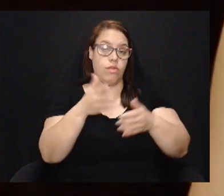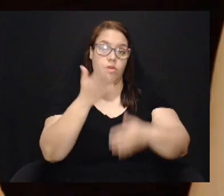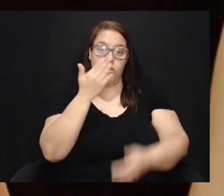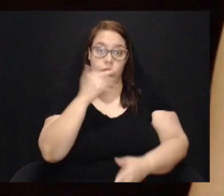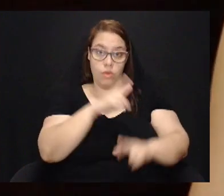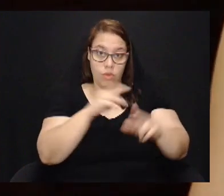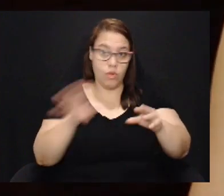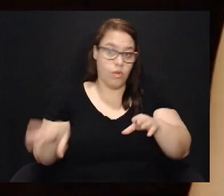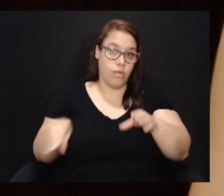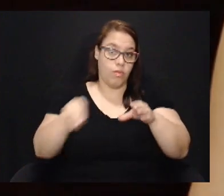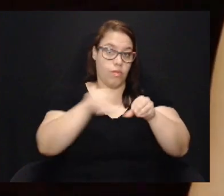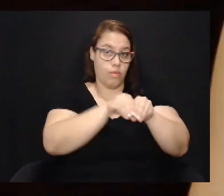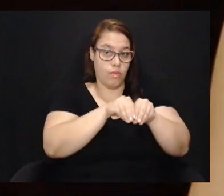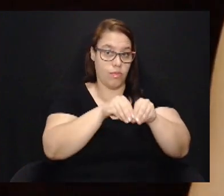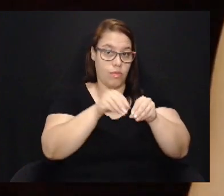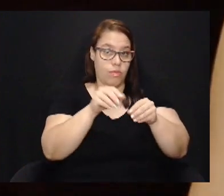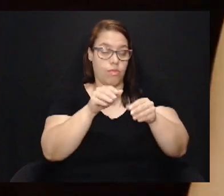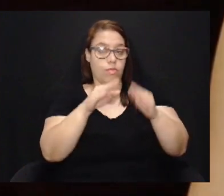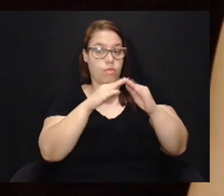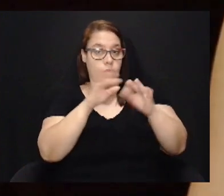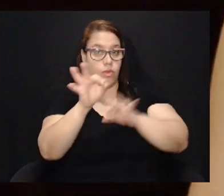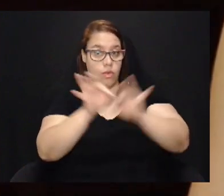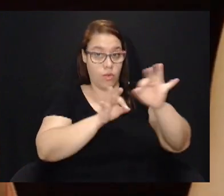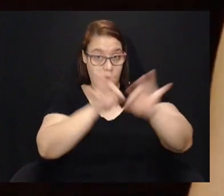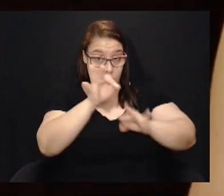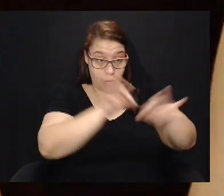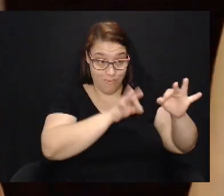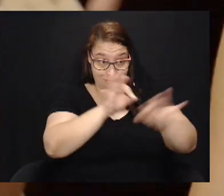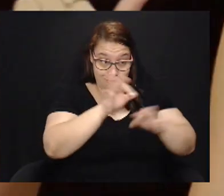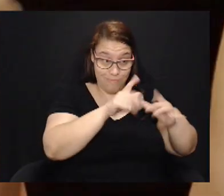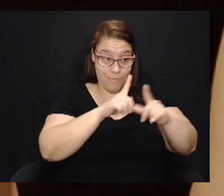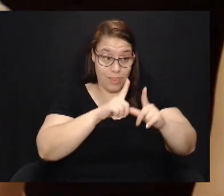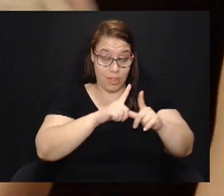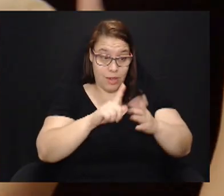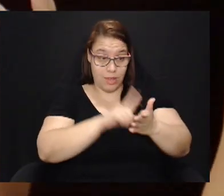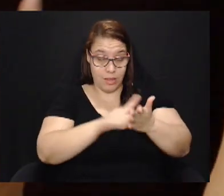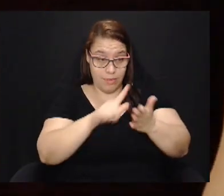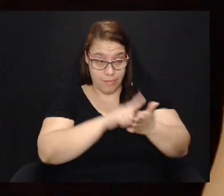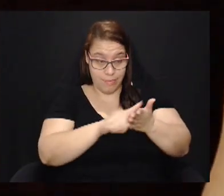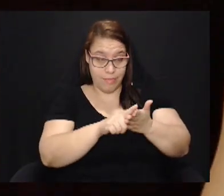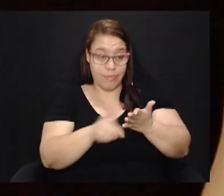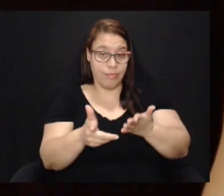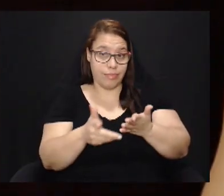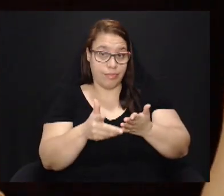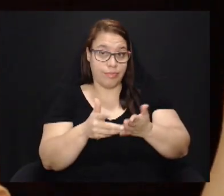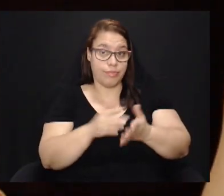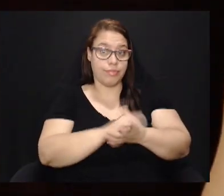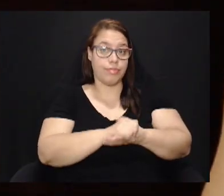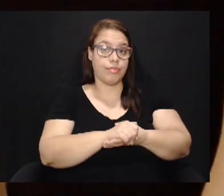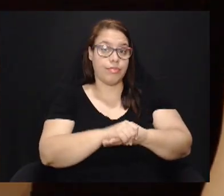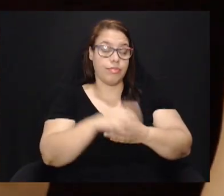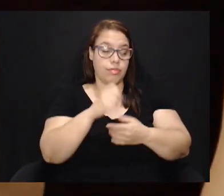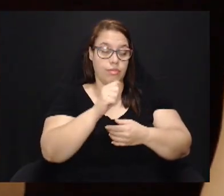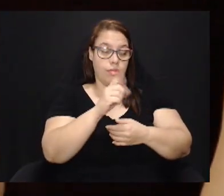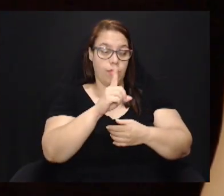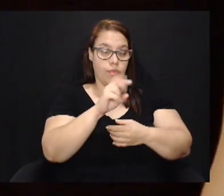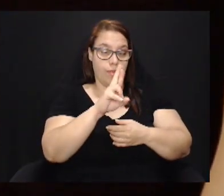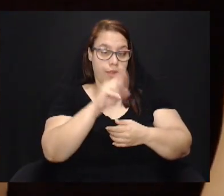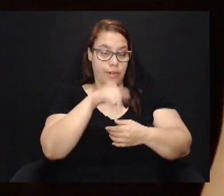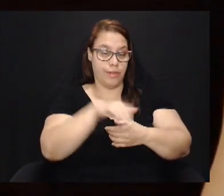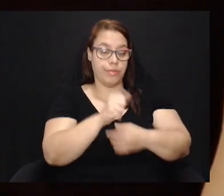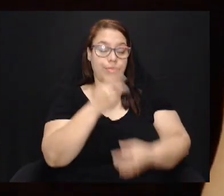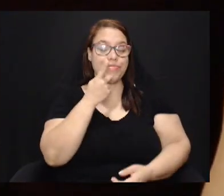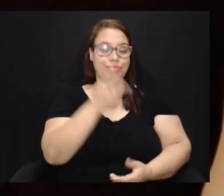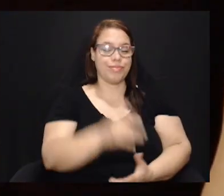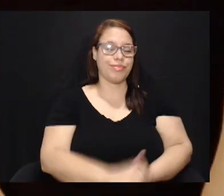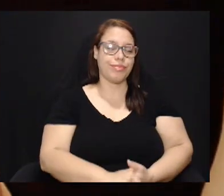casa, higienizou, preparou esses alimentos, né? E eu gosto, puxando até o que a Adriana tava falando, né? Você